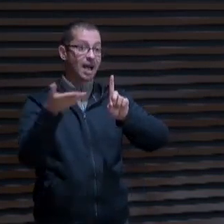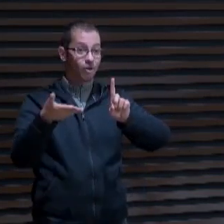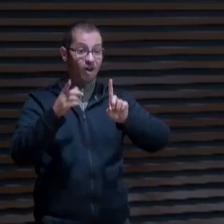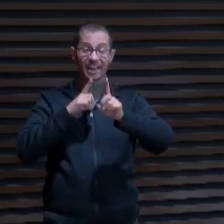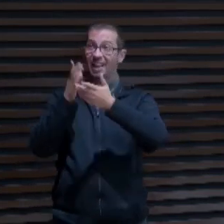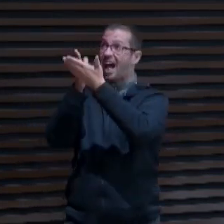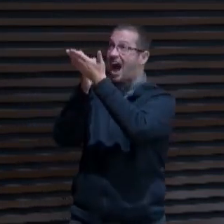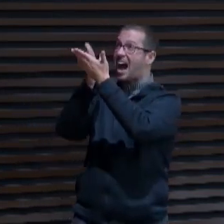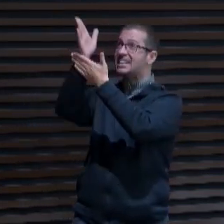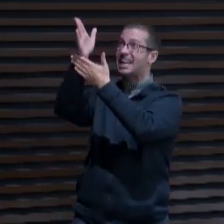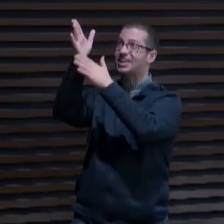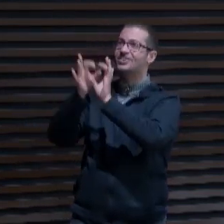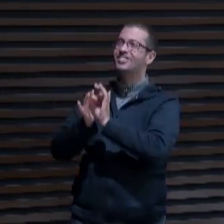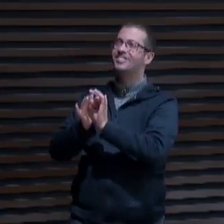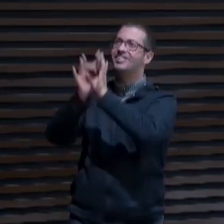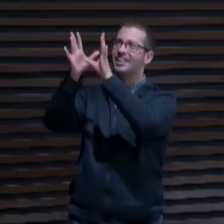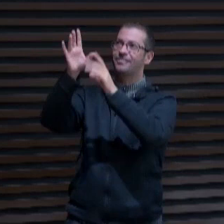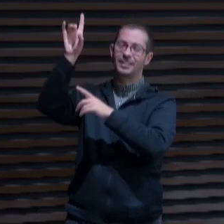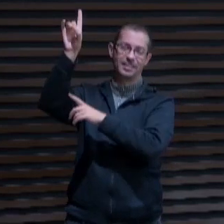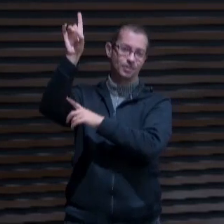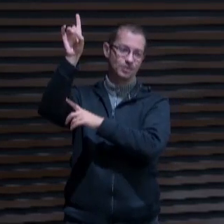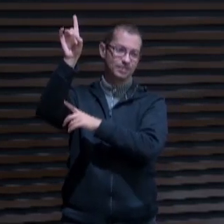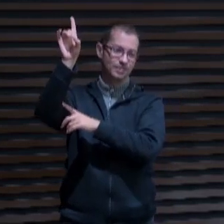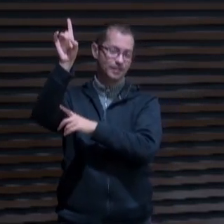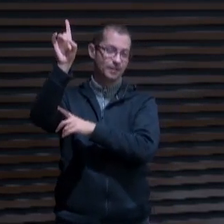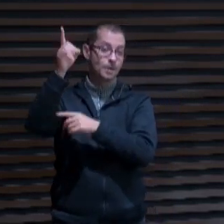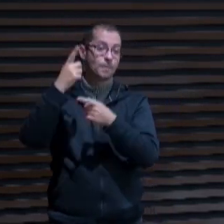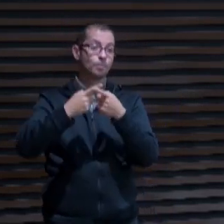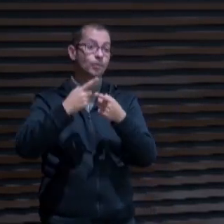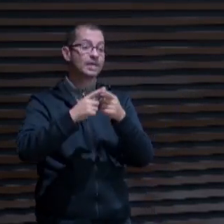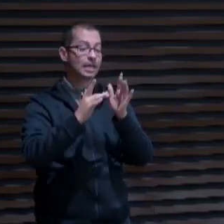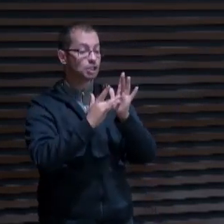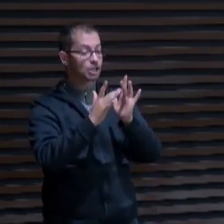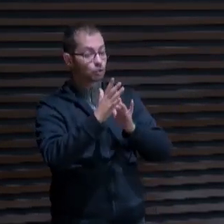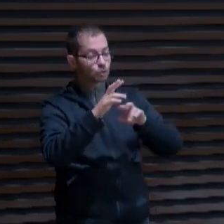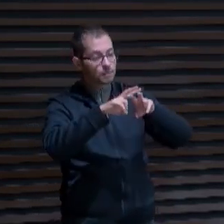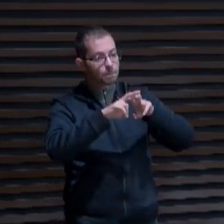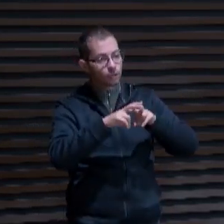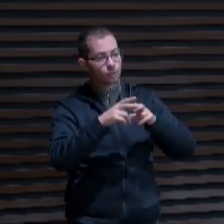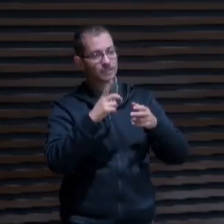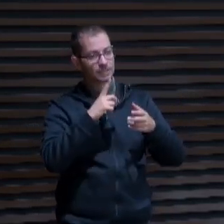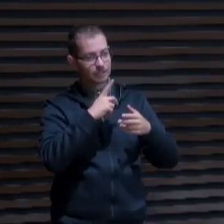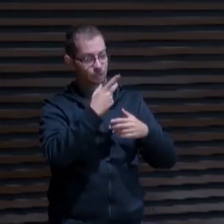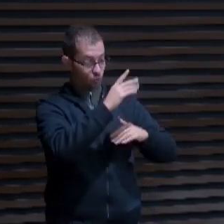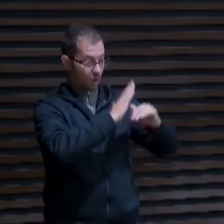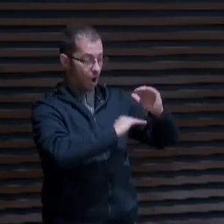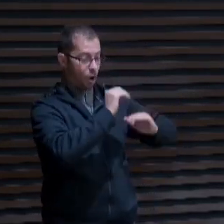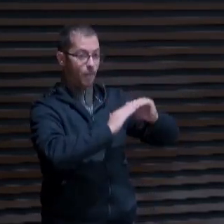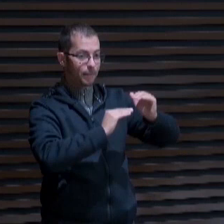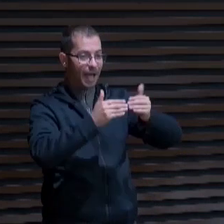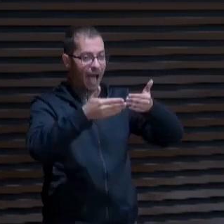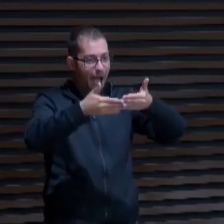merecemos, mas porque o Senhor Jesus Cristo, pelos seus méritos, abriu o caminho.